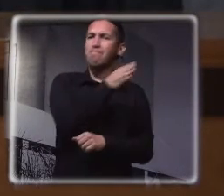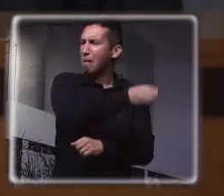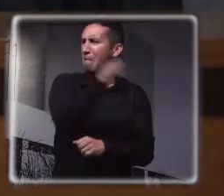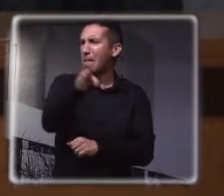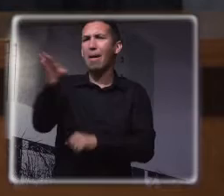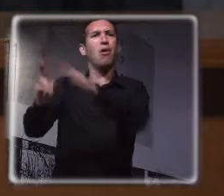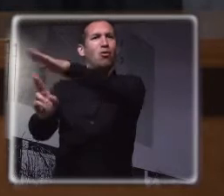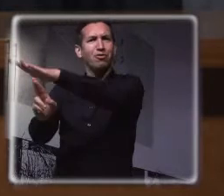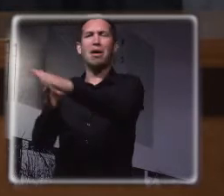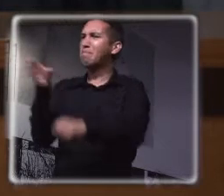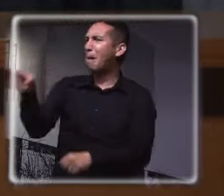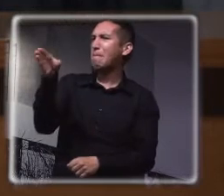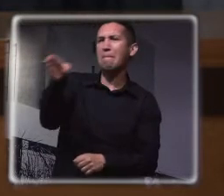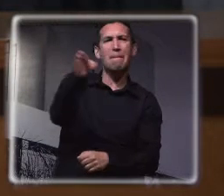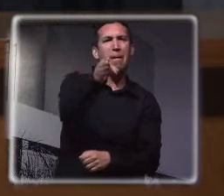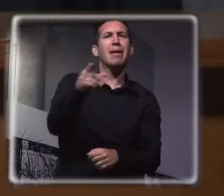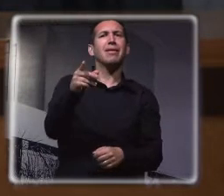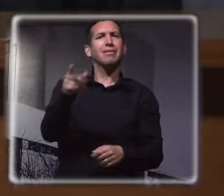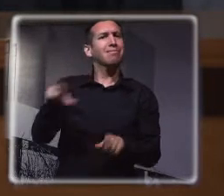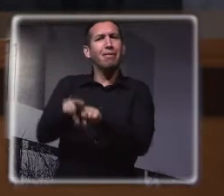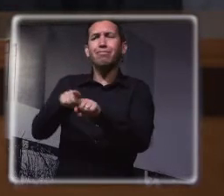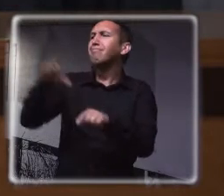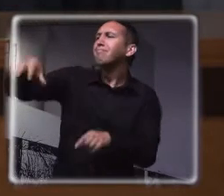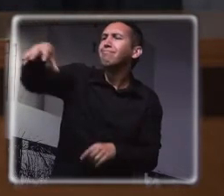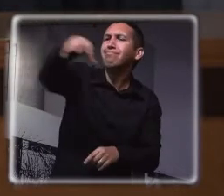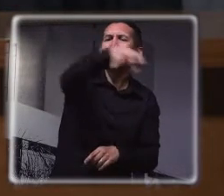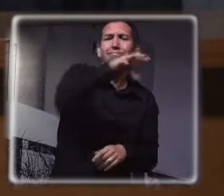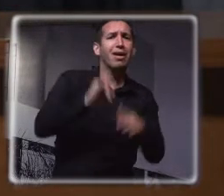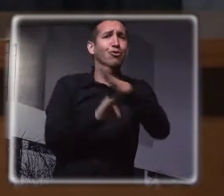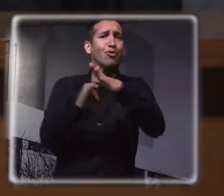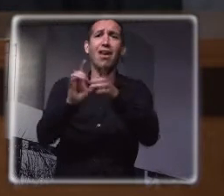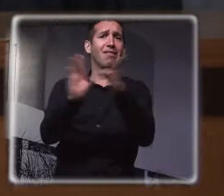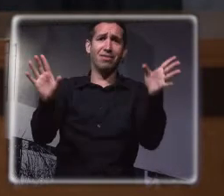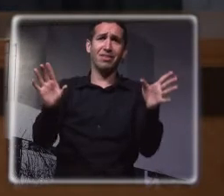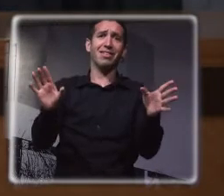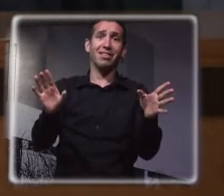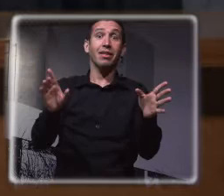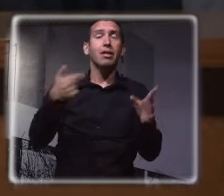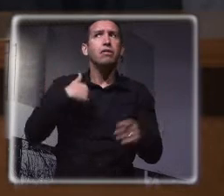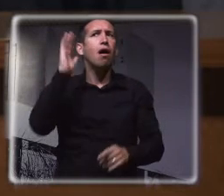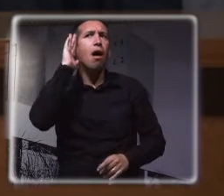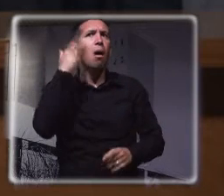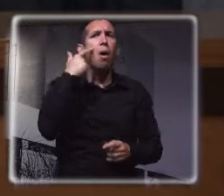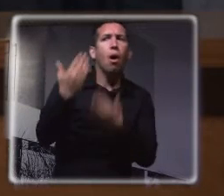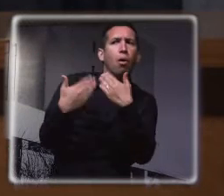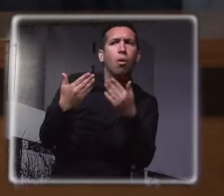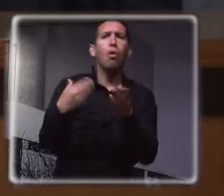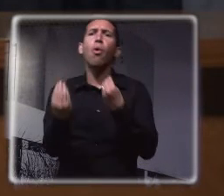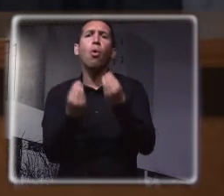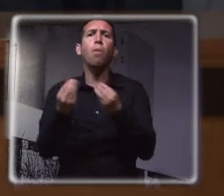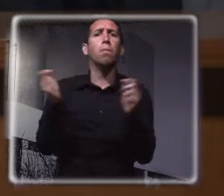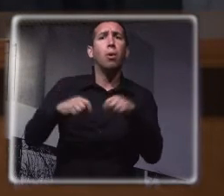às rodoviárias, as diversas instituições que se colocam à disposição de escutar um pouquinho, de saber como é que as coisas